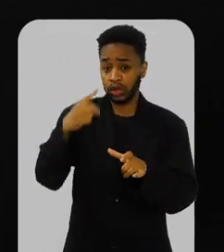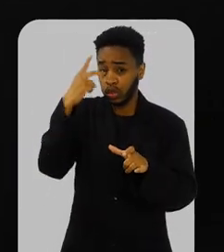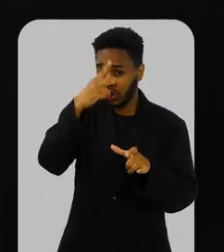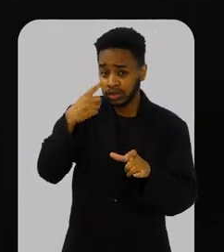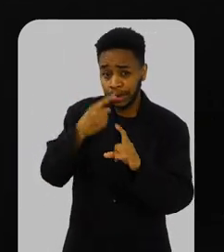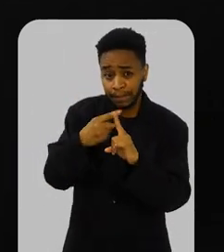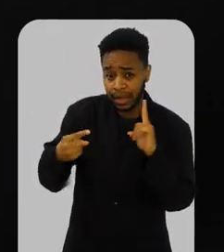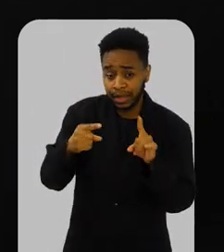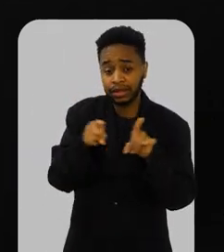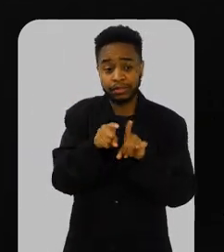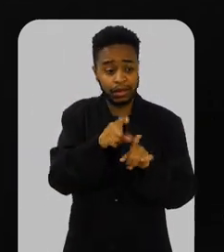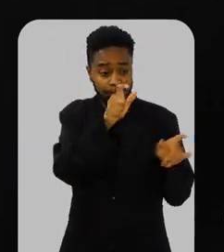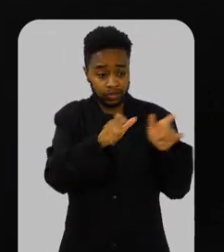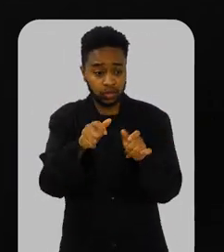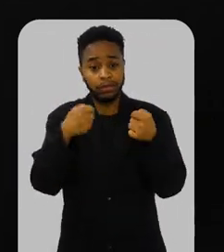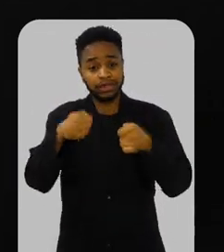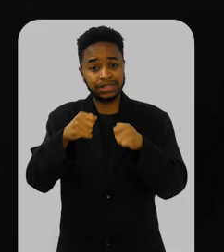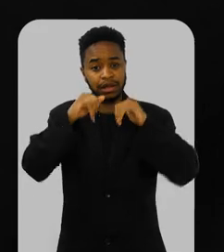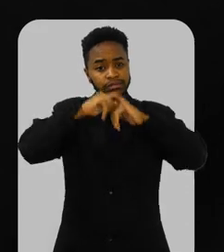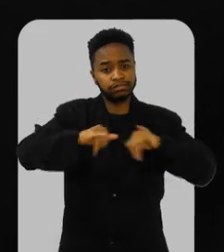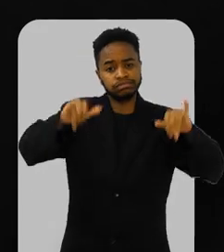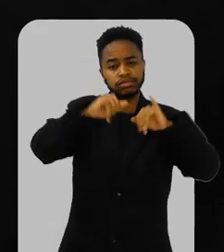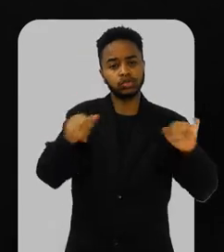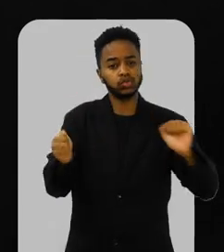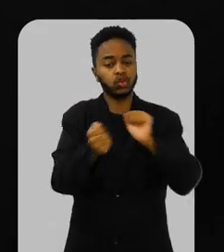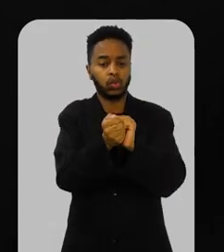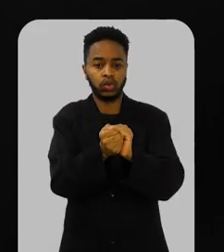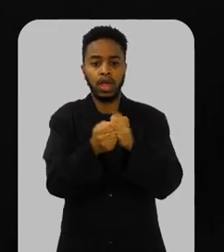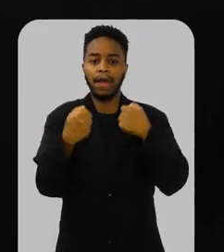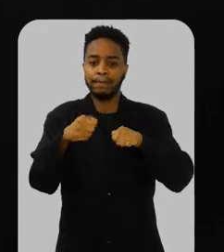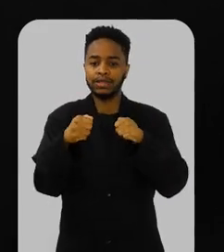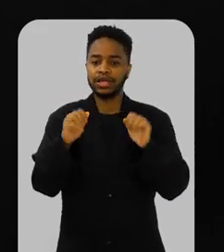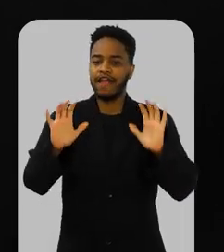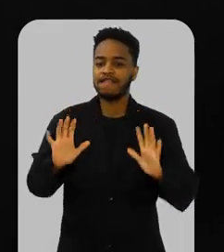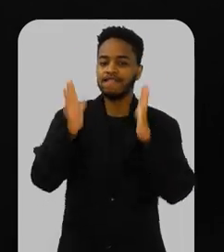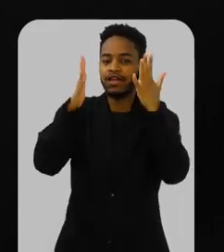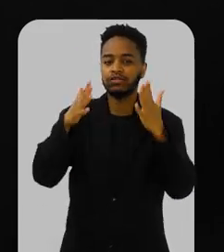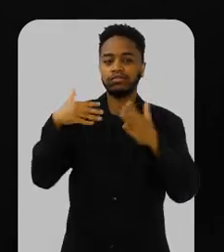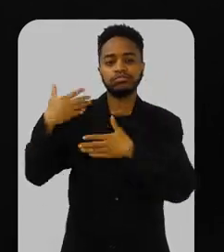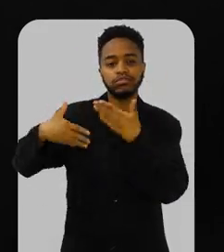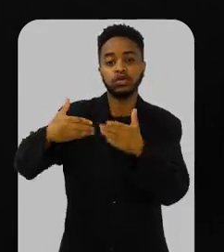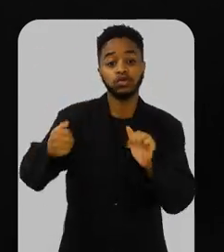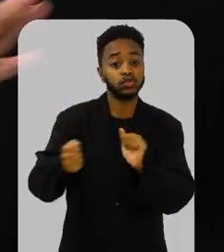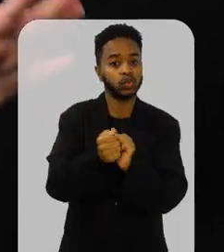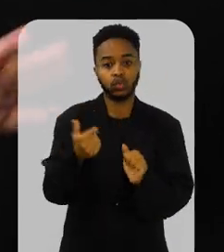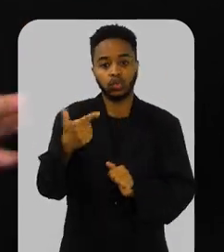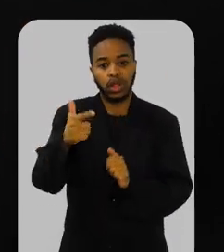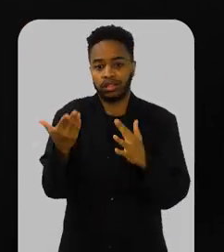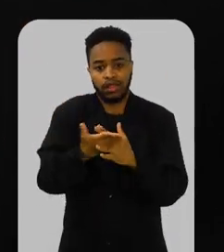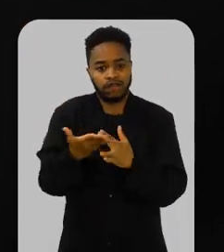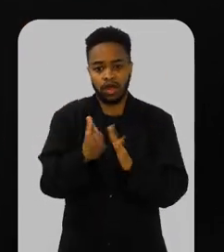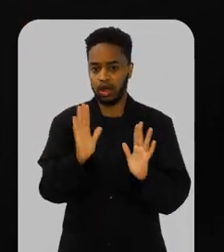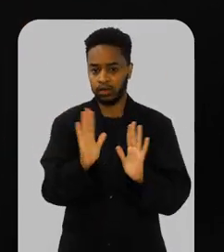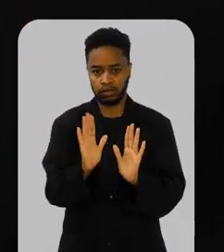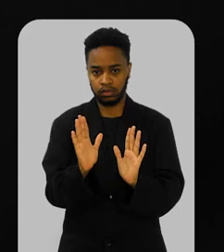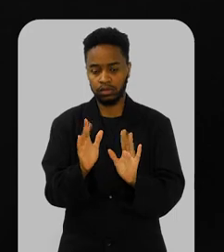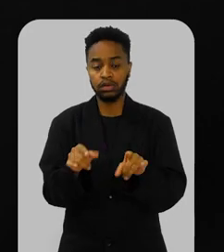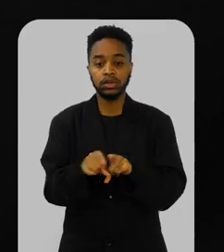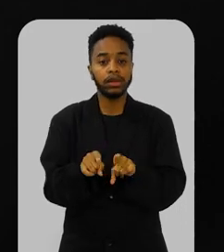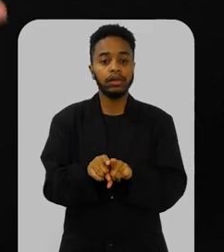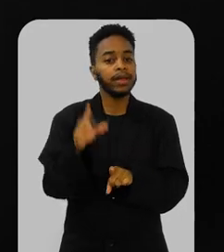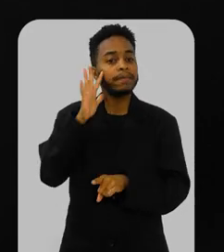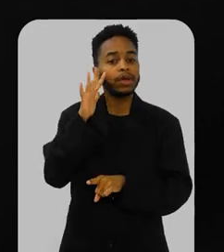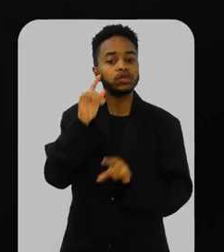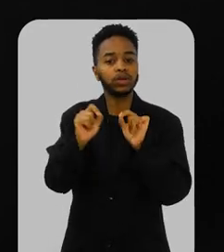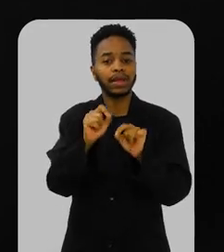e que a galera precisa responder. Você precisa que eles correspondam àquelas 2 horas e meia de apresentação sem intervalo. E pensar que eles